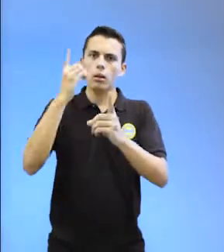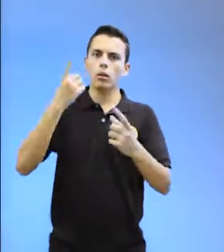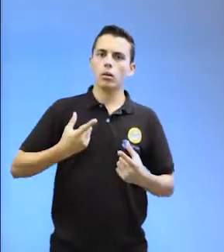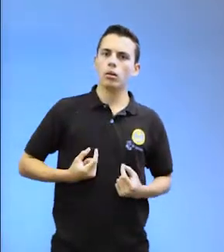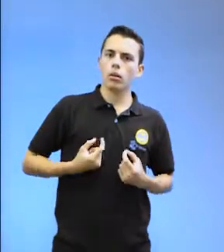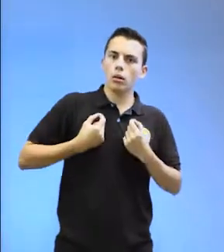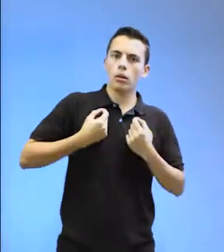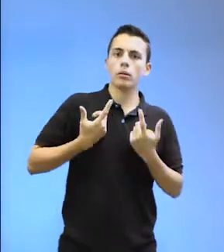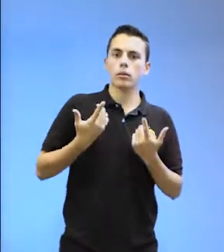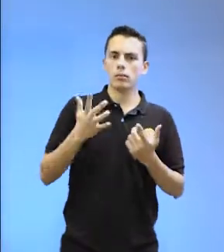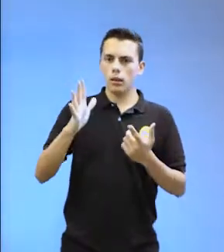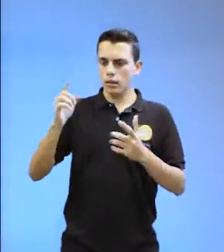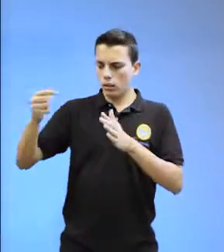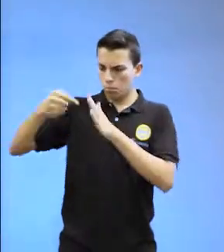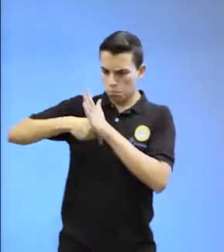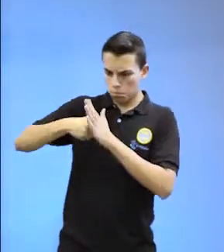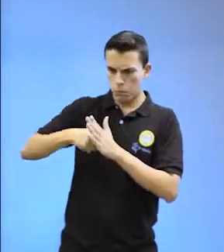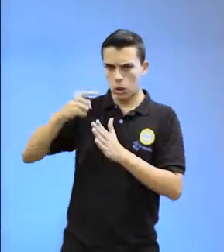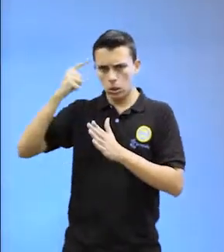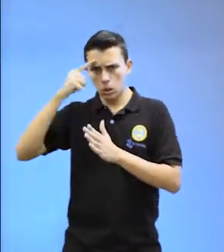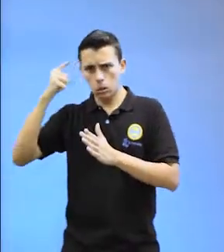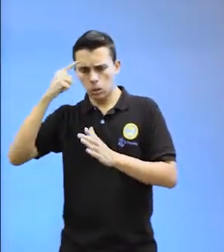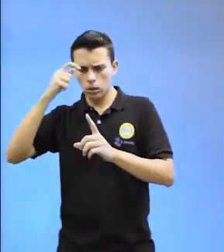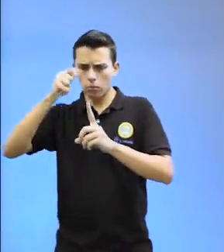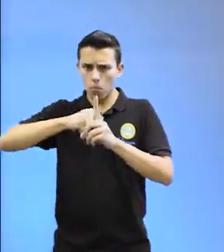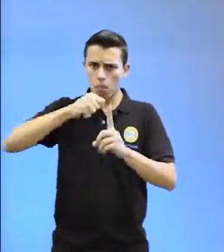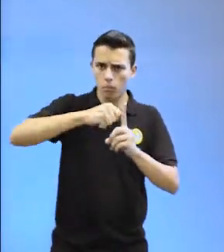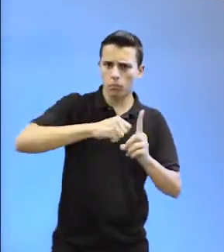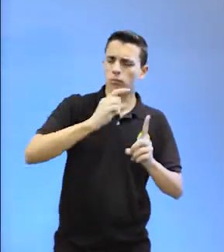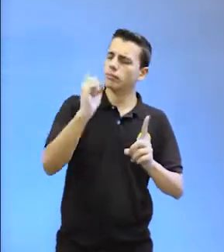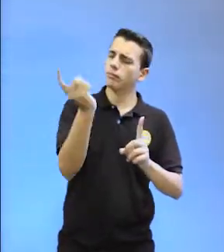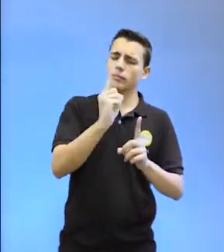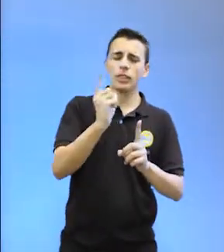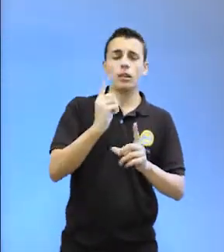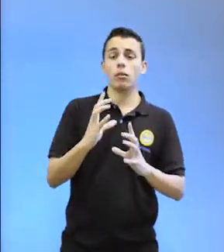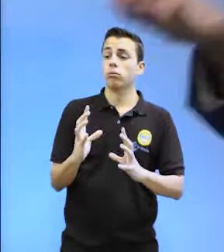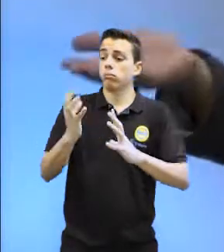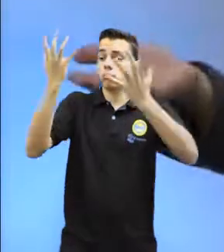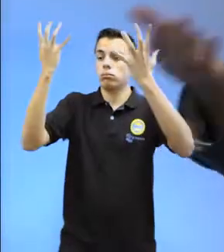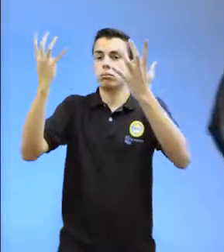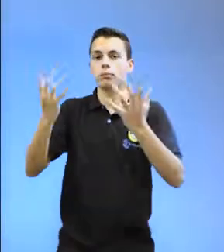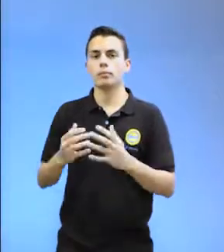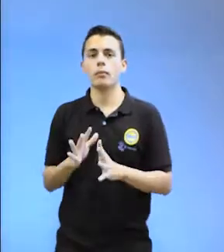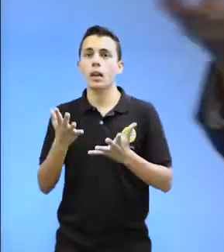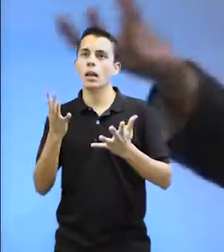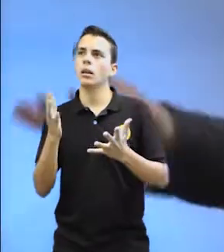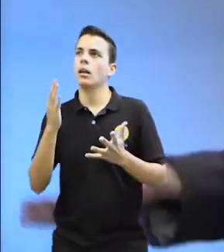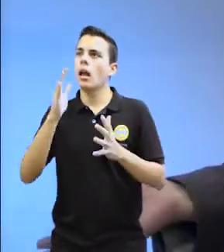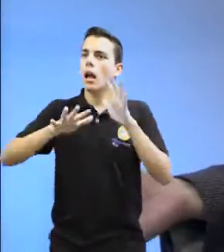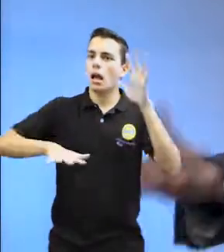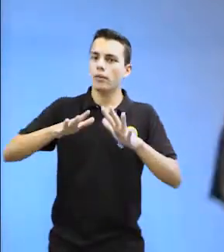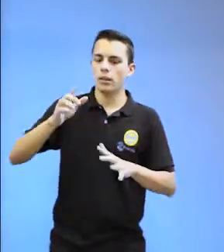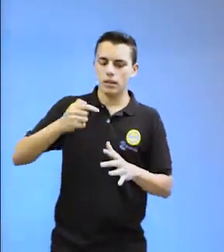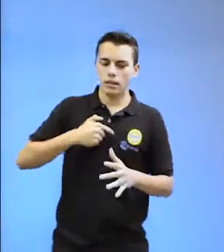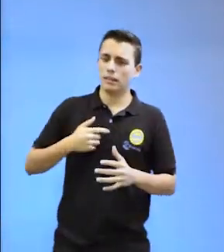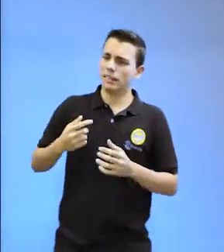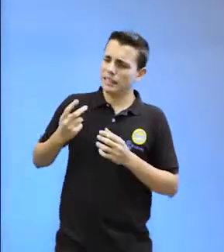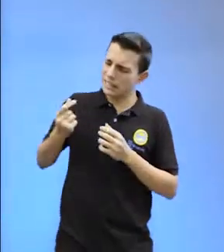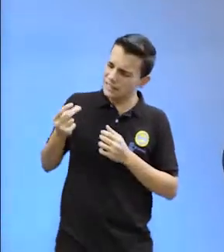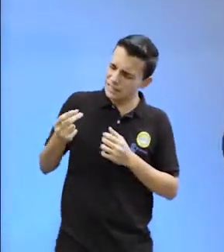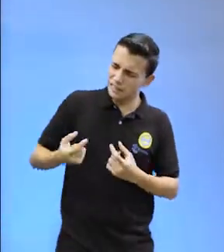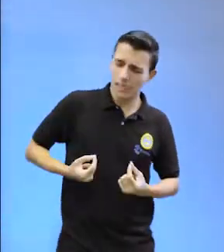em fazer o autoexame todo mês. Tá. É por acidente. E aí não se sabe, aí vai descobrir, às vezes já faz tempo que está